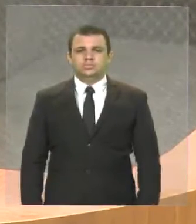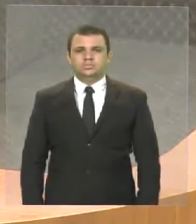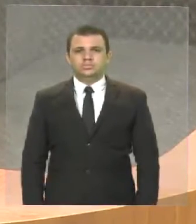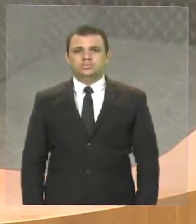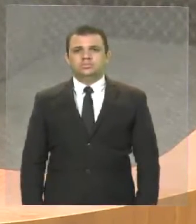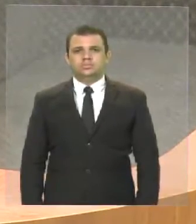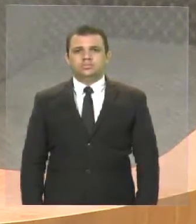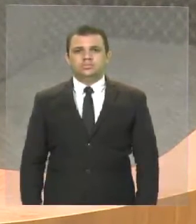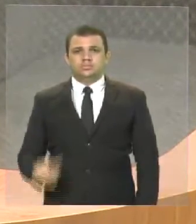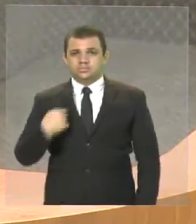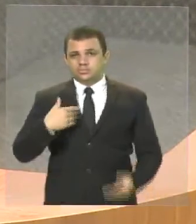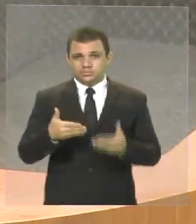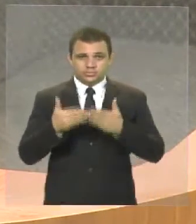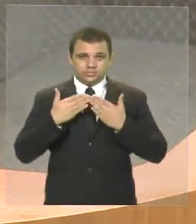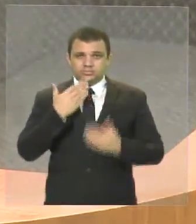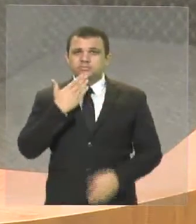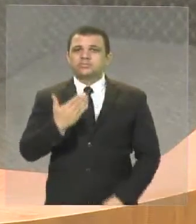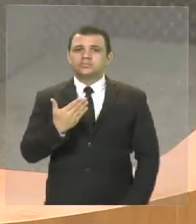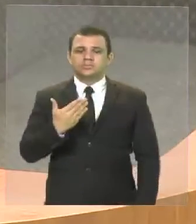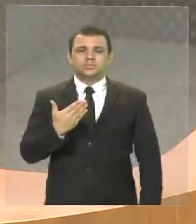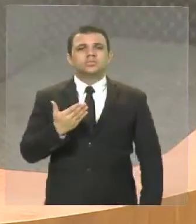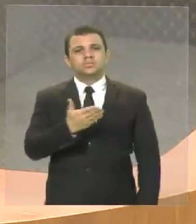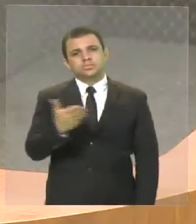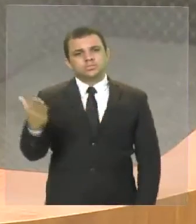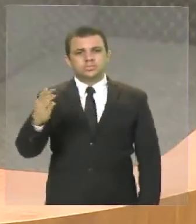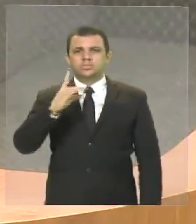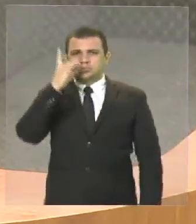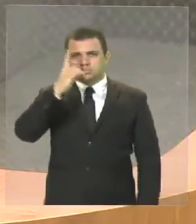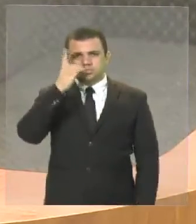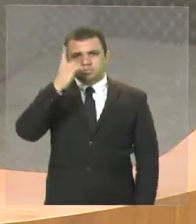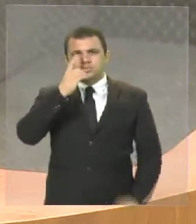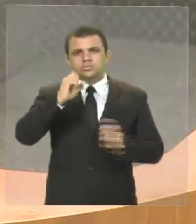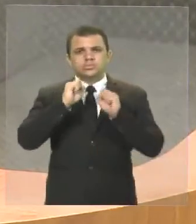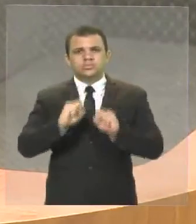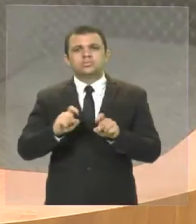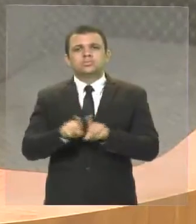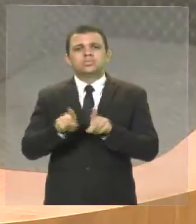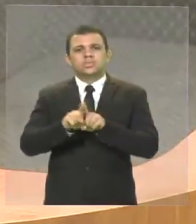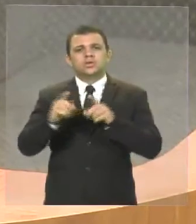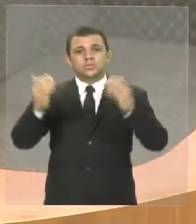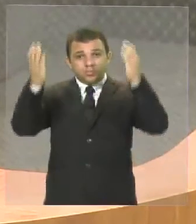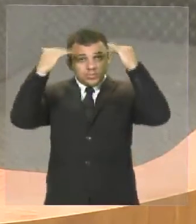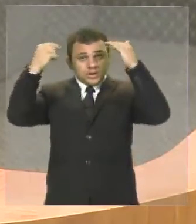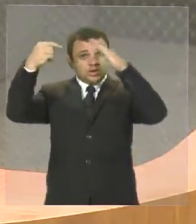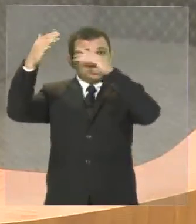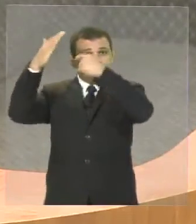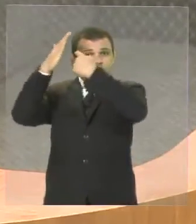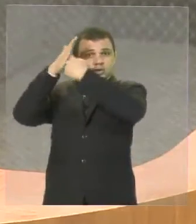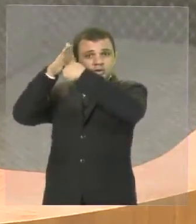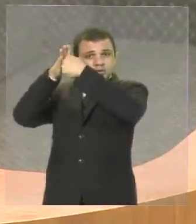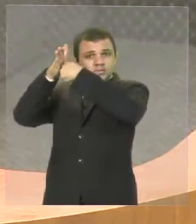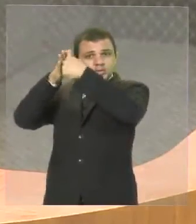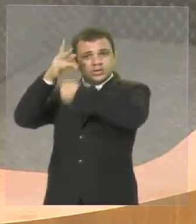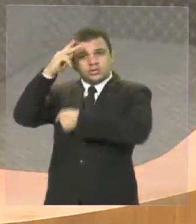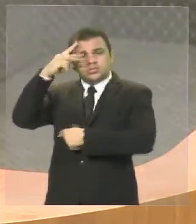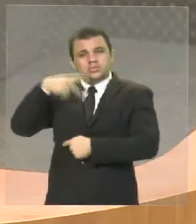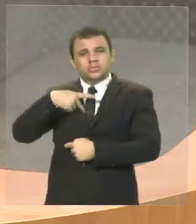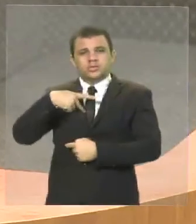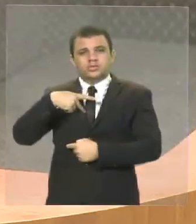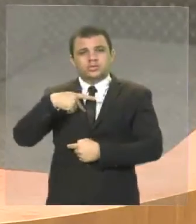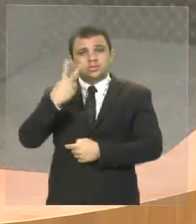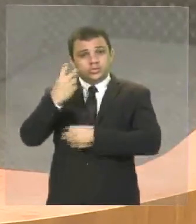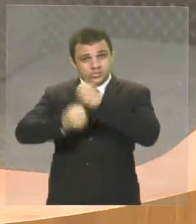Fica aqui um apelo para que os demais parlamentares possam fazer um exame de consciência para os 2 anos que se